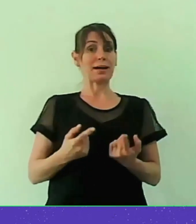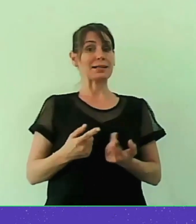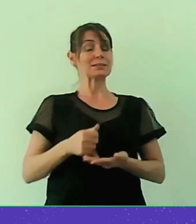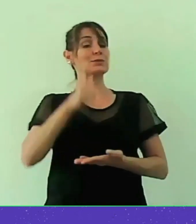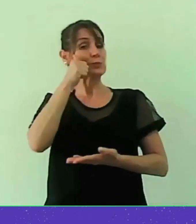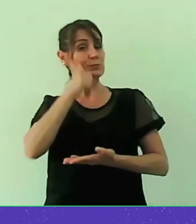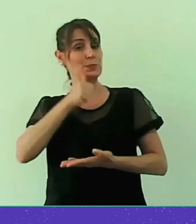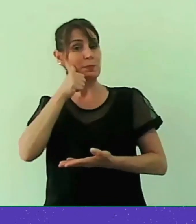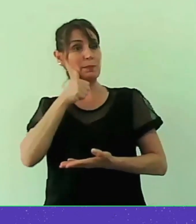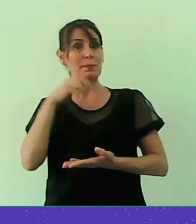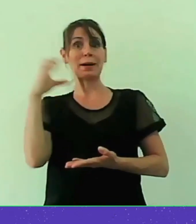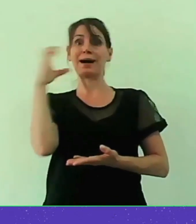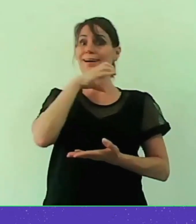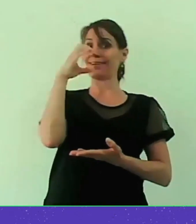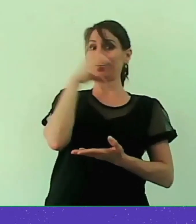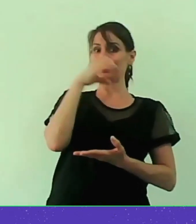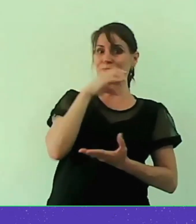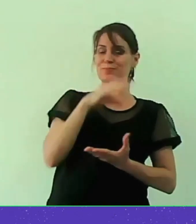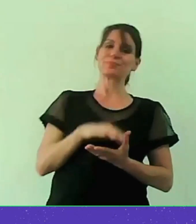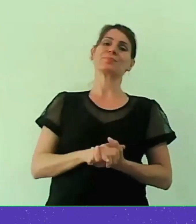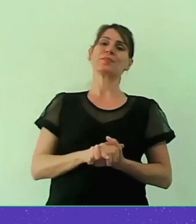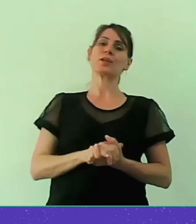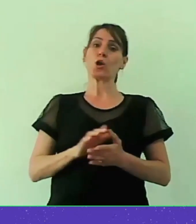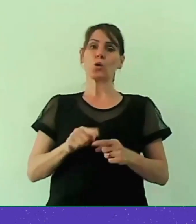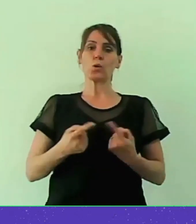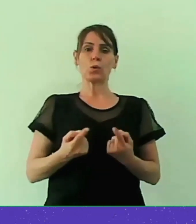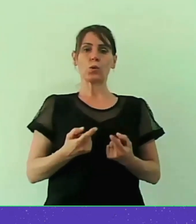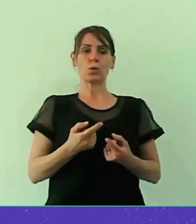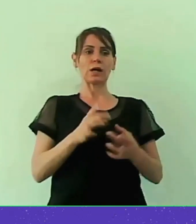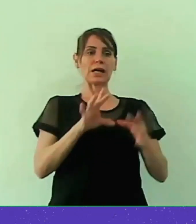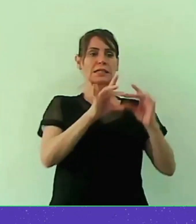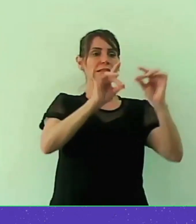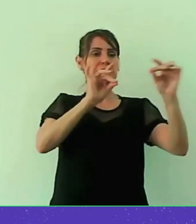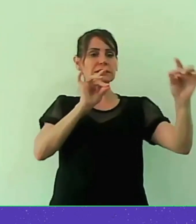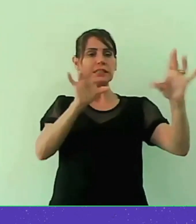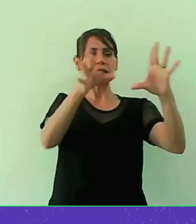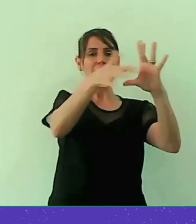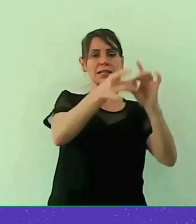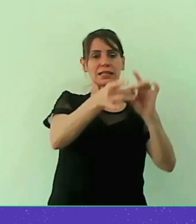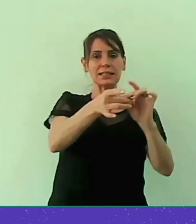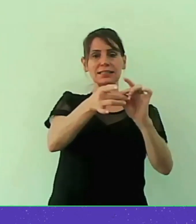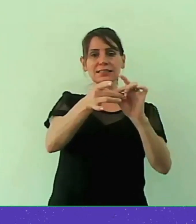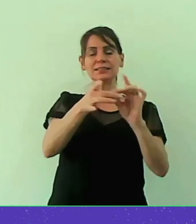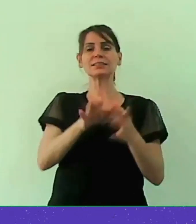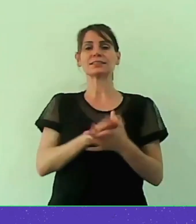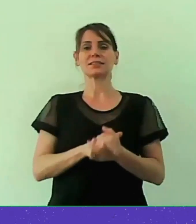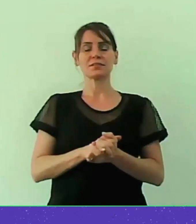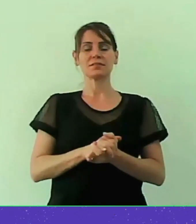Logo formaram a rede de conectadas.